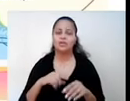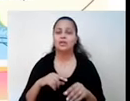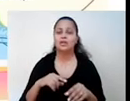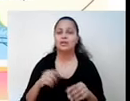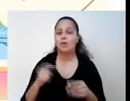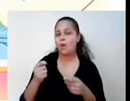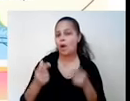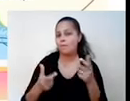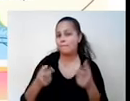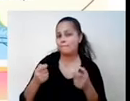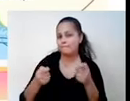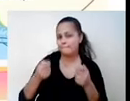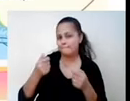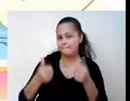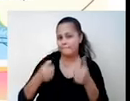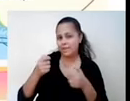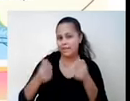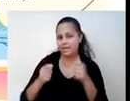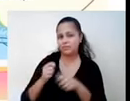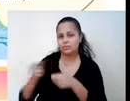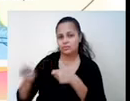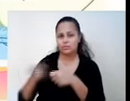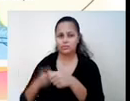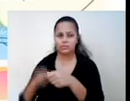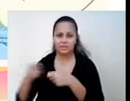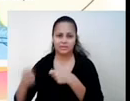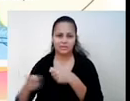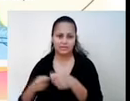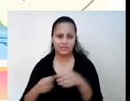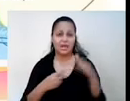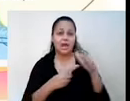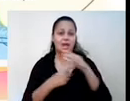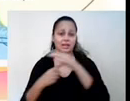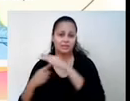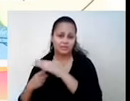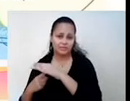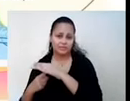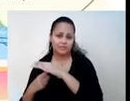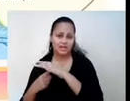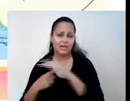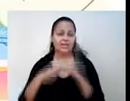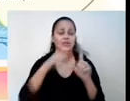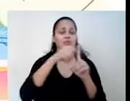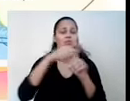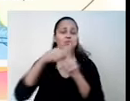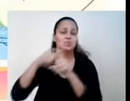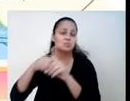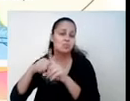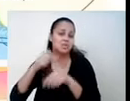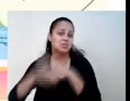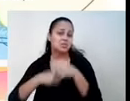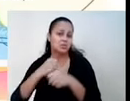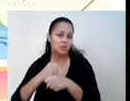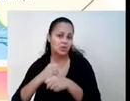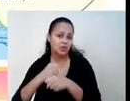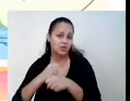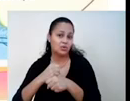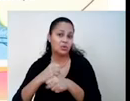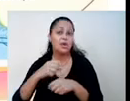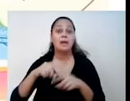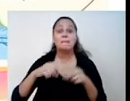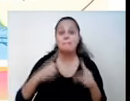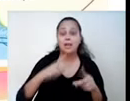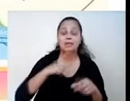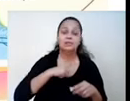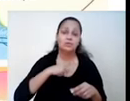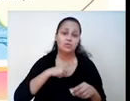algumas dessas feiras funcionavam apenas alguns meses por ano. Outras mais importantes funcionavam o ano